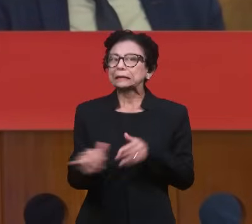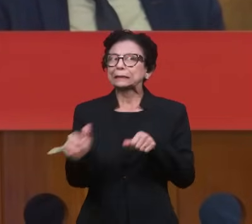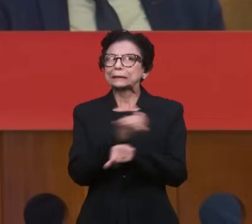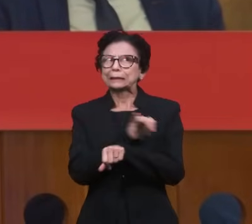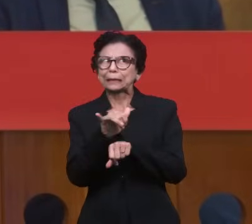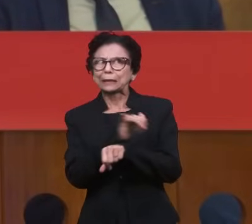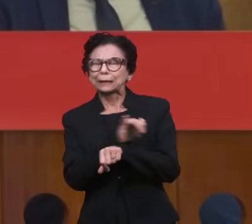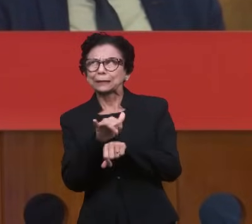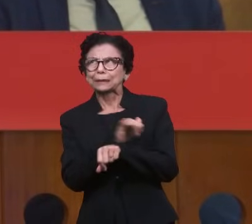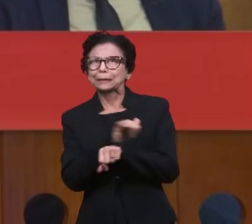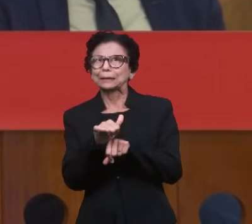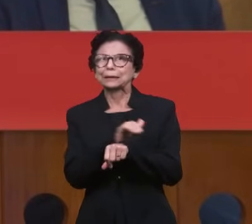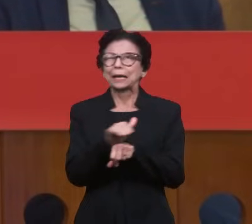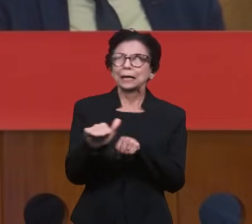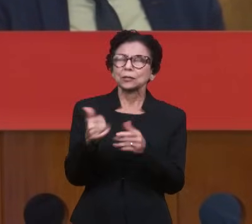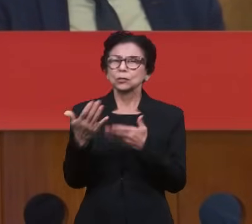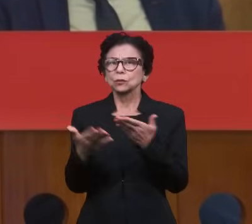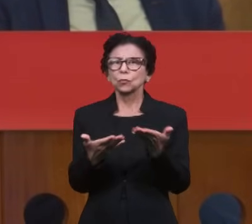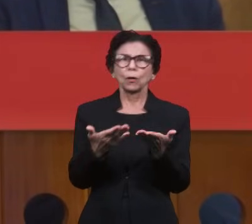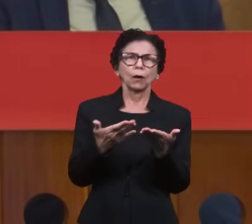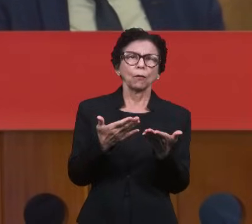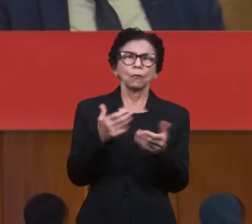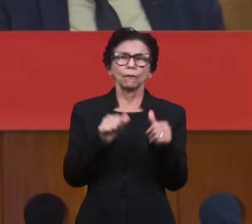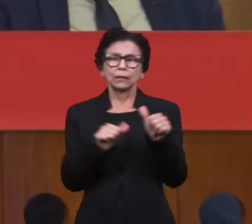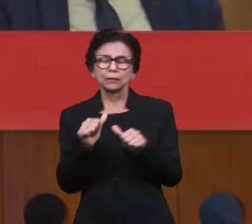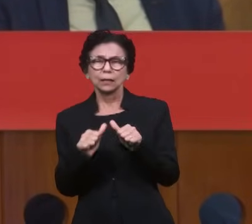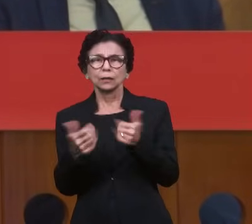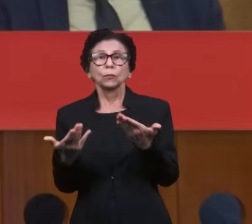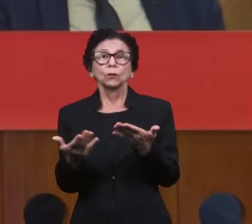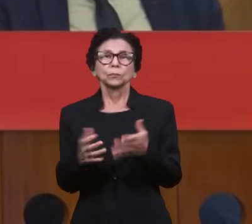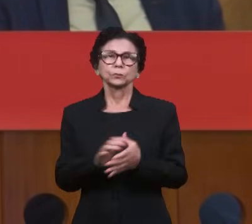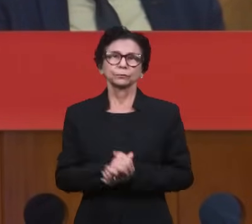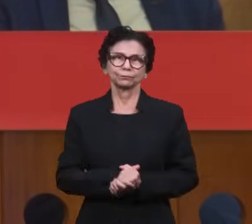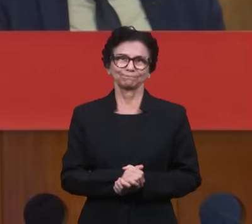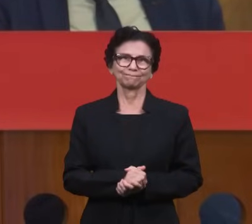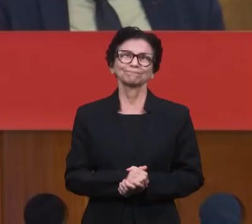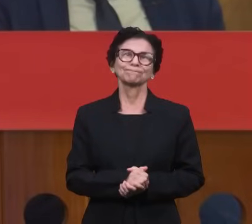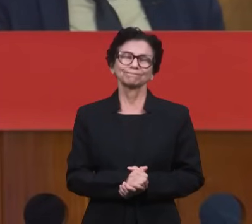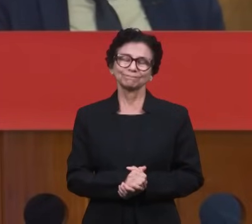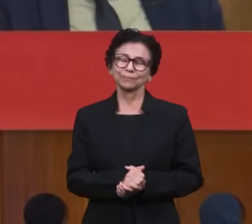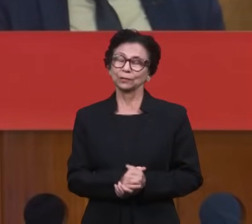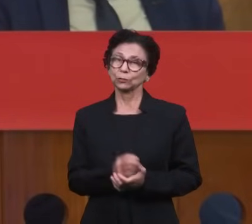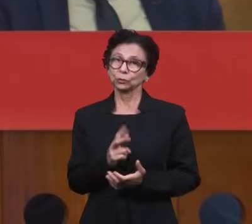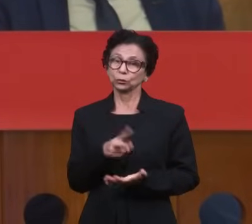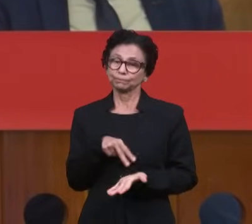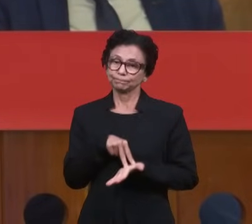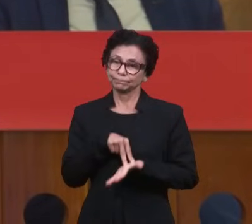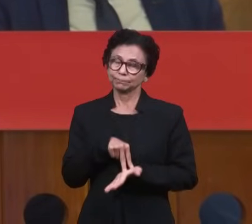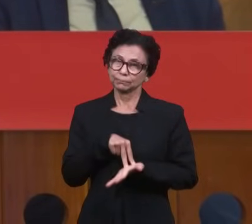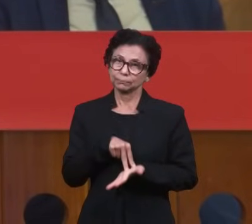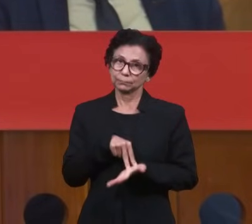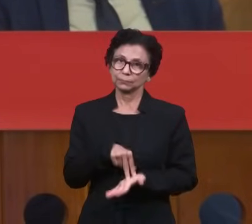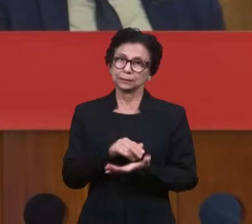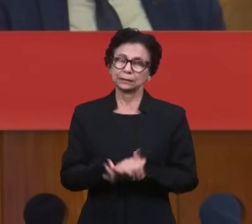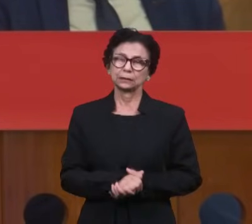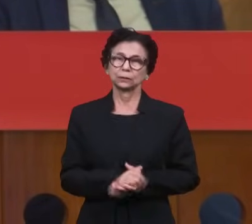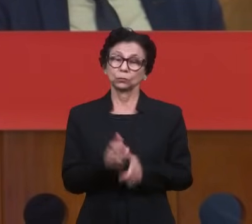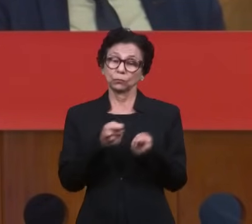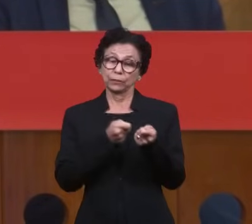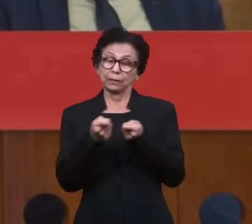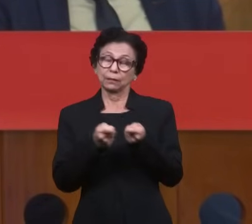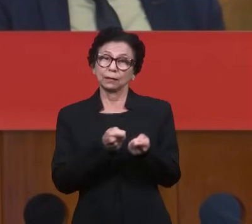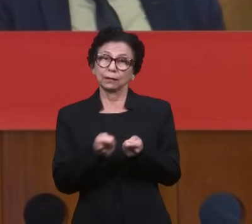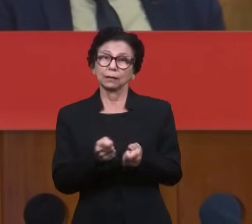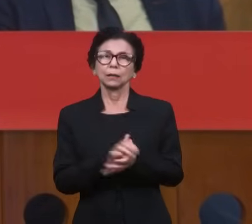em fio de circo, para poder subsistir. Então, você tem que respeitar